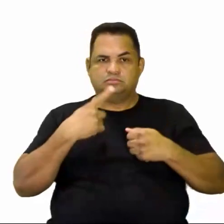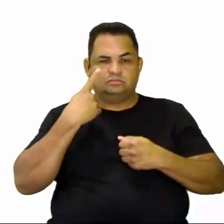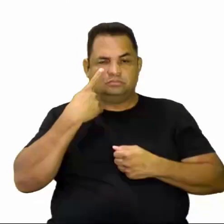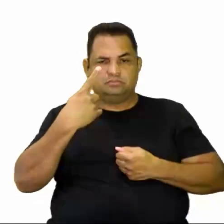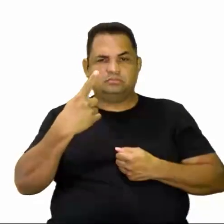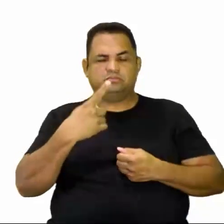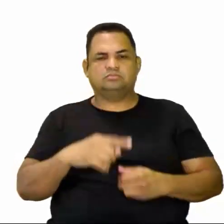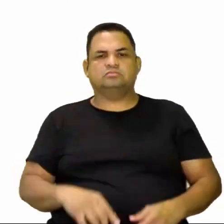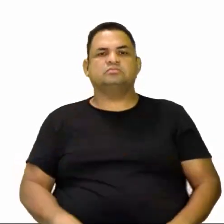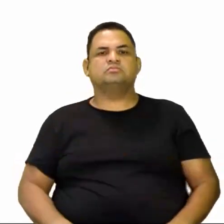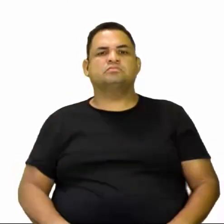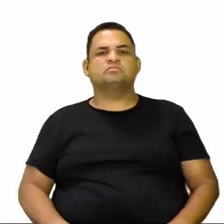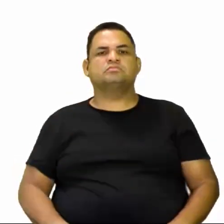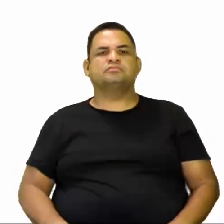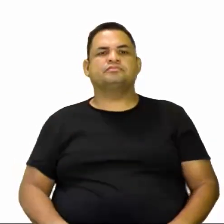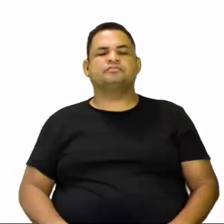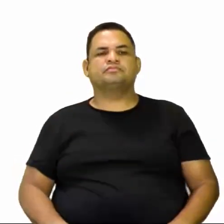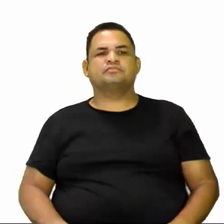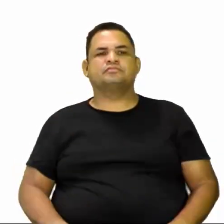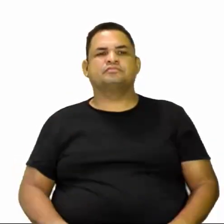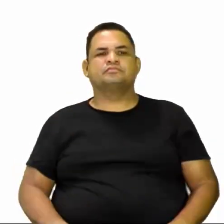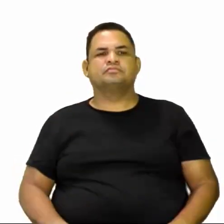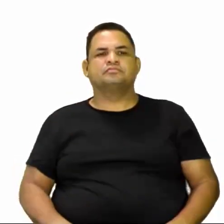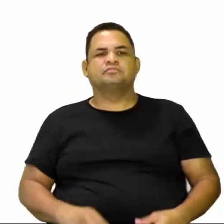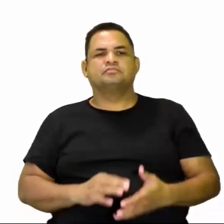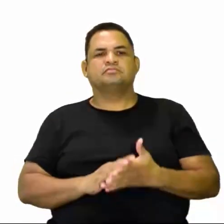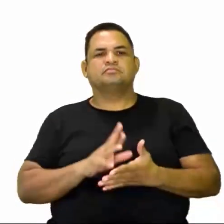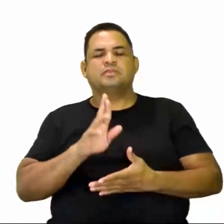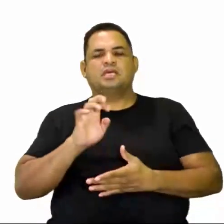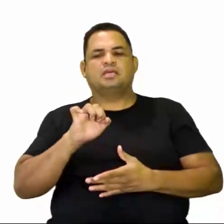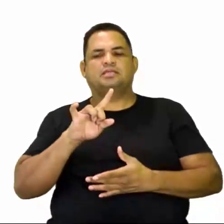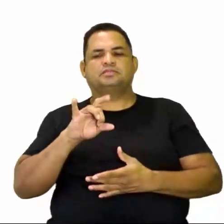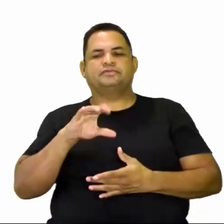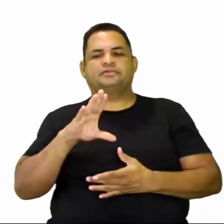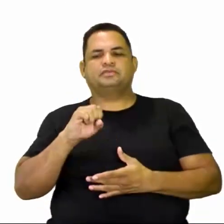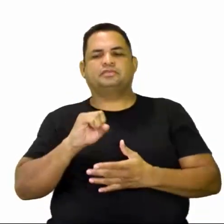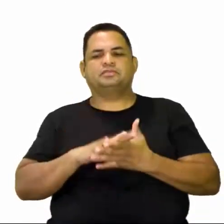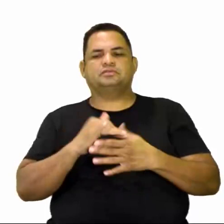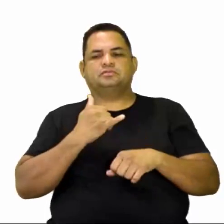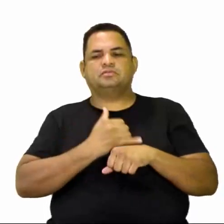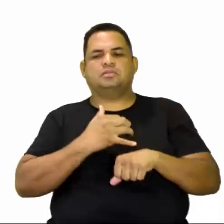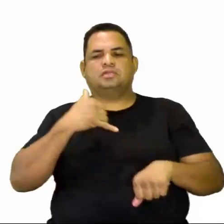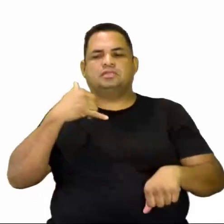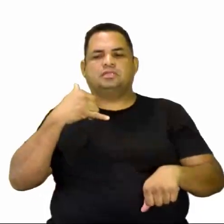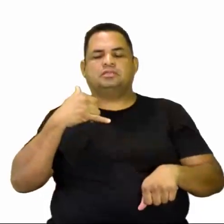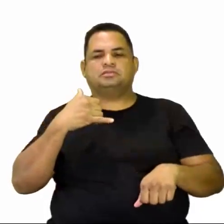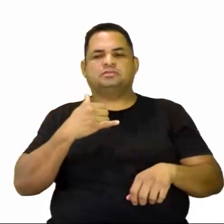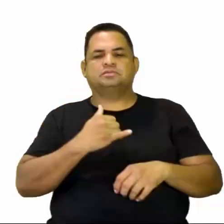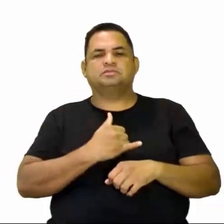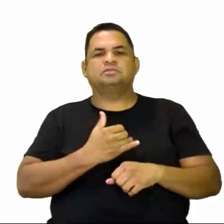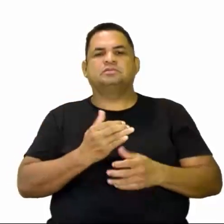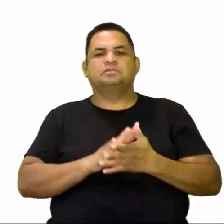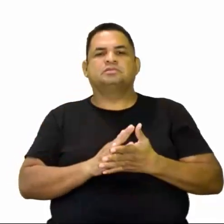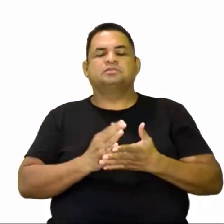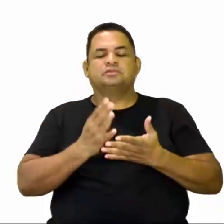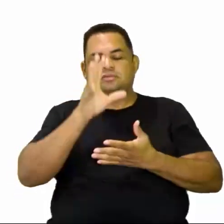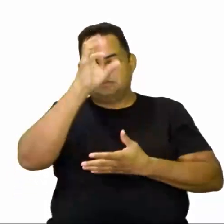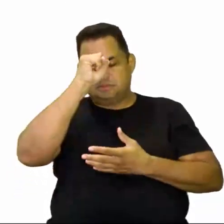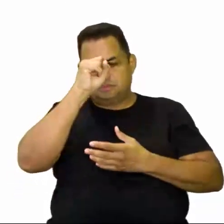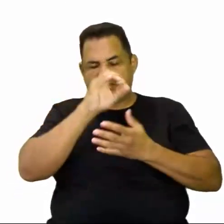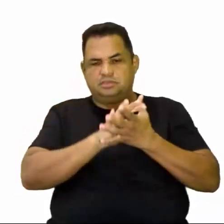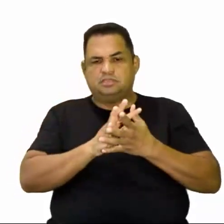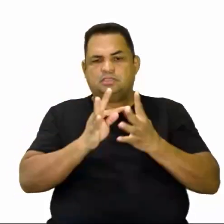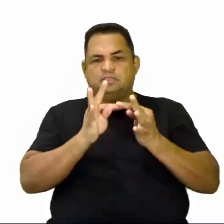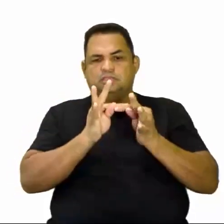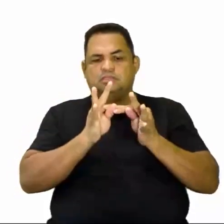tem a ver com a reatividade dos metais. Vocês vão aprender na tabela periódica